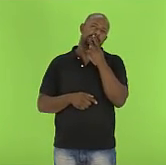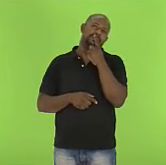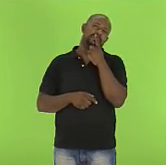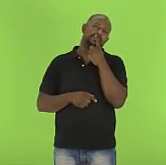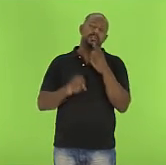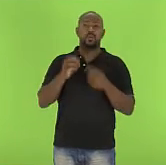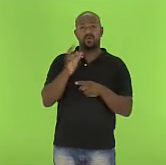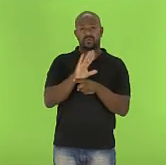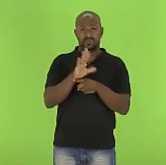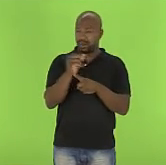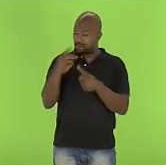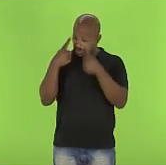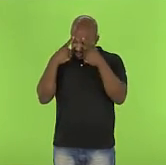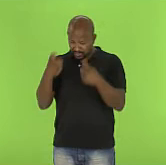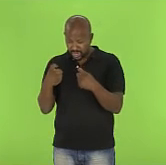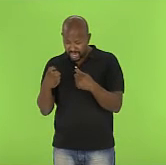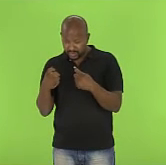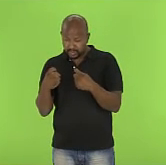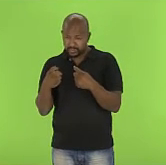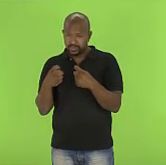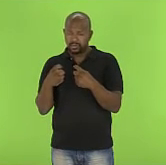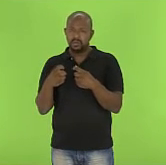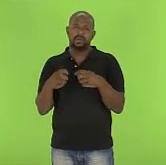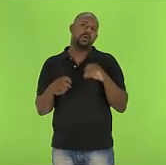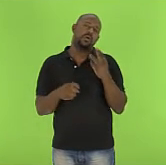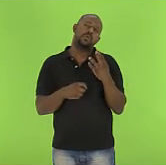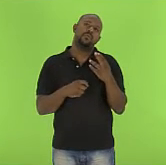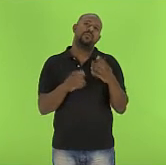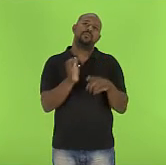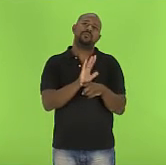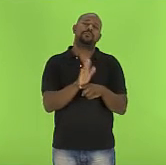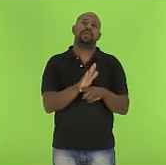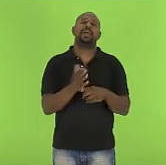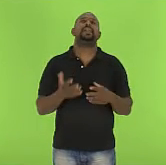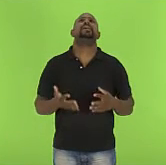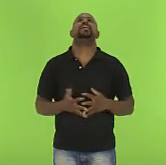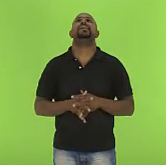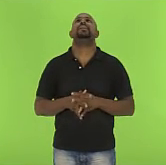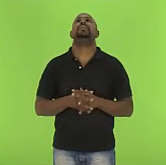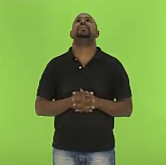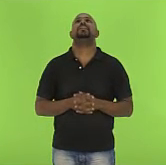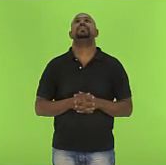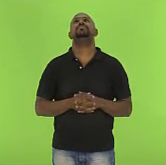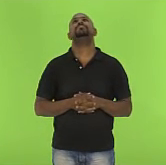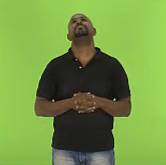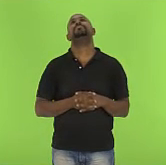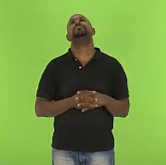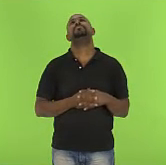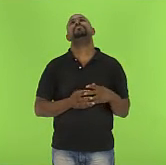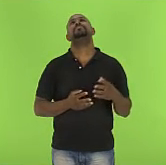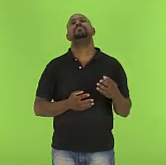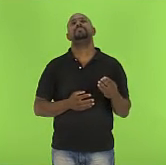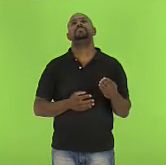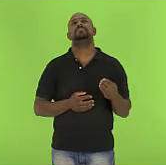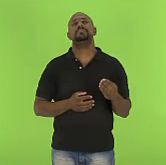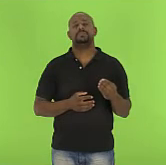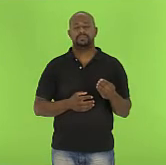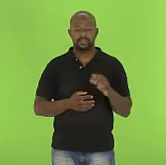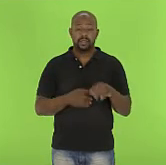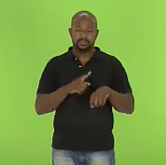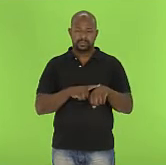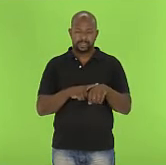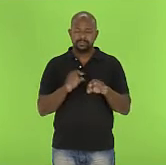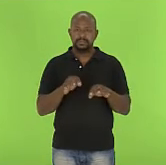coisas. Ou o filme era muito violento, ou o filme ele era... O que é?